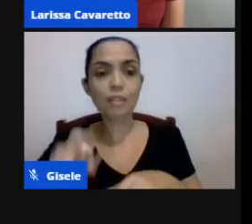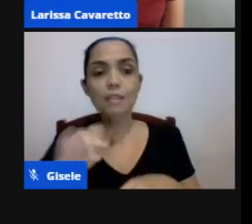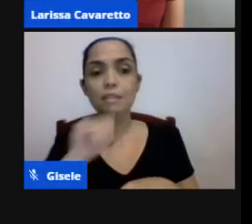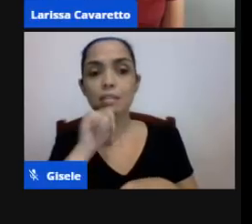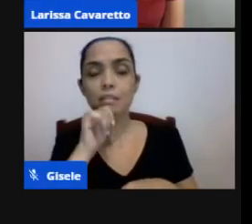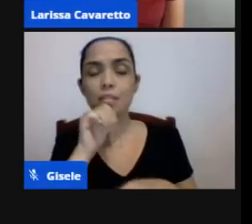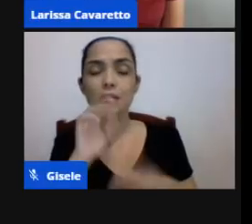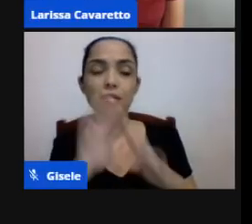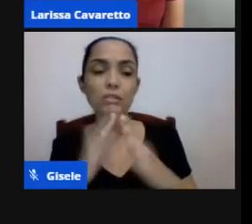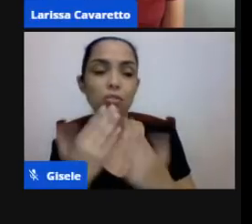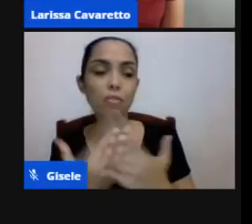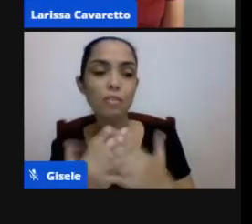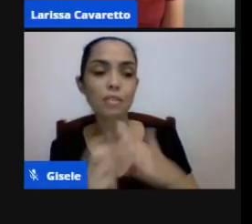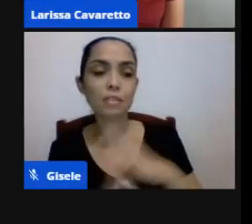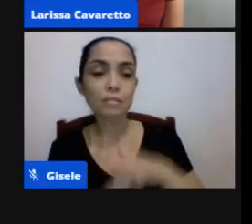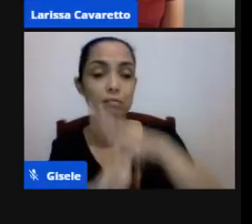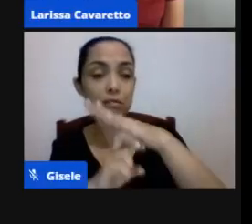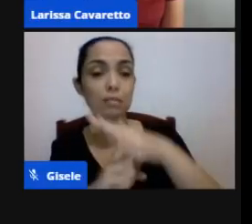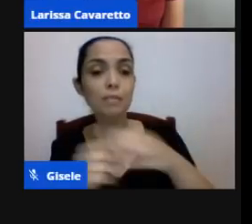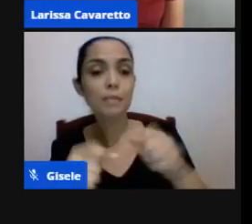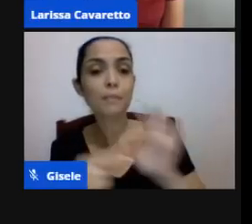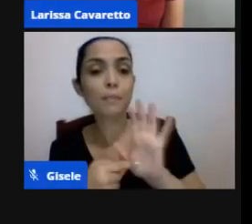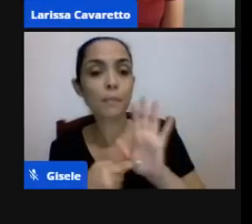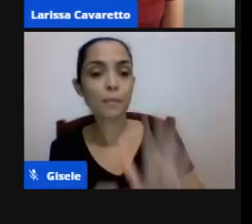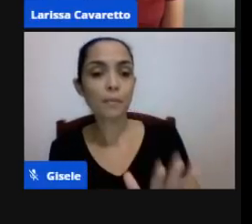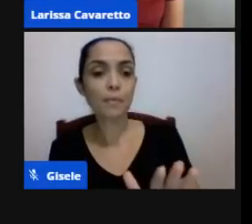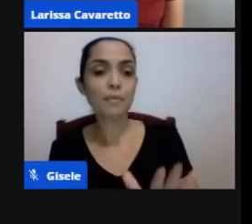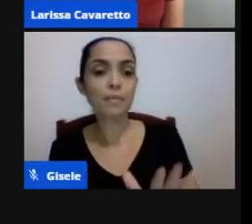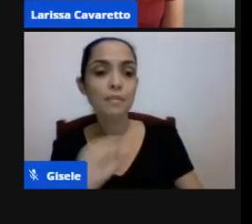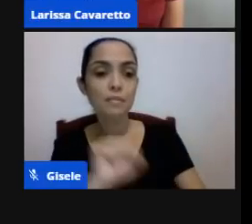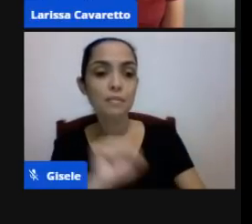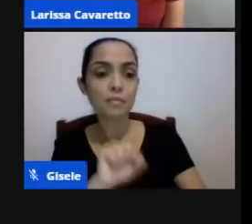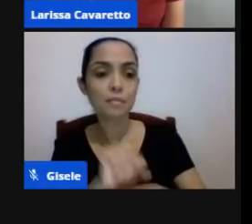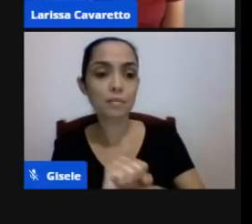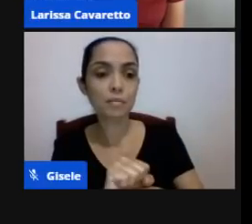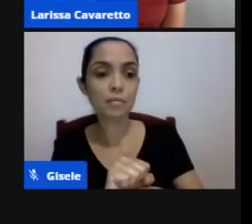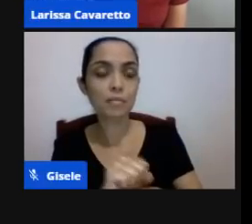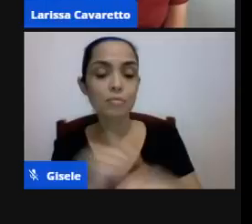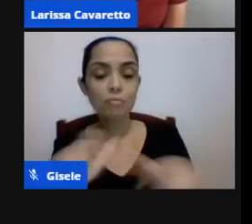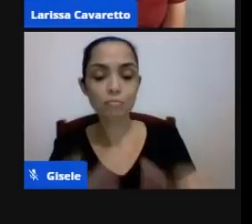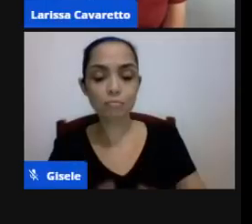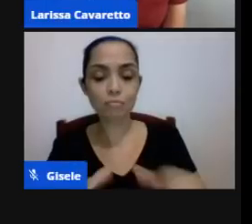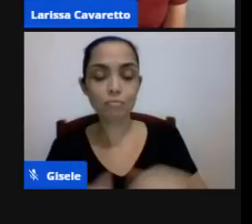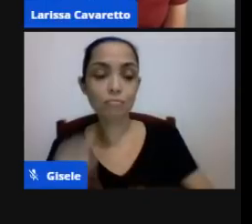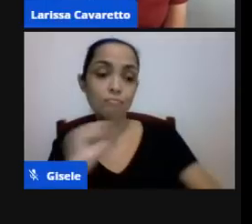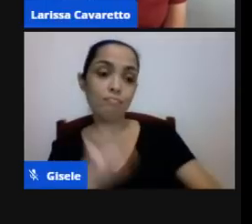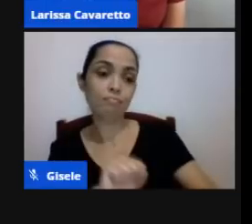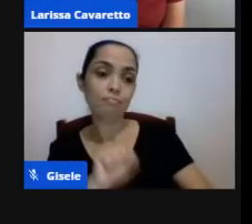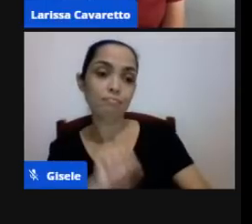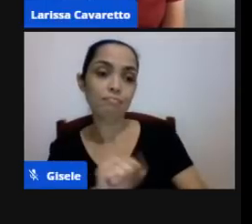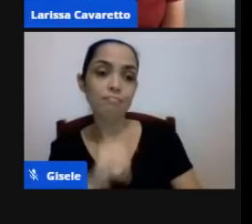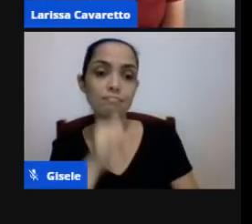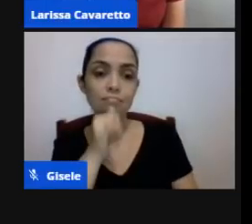exemplo, também fazer essa demarcação, porque tem que ter distanciamento enquanto se espera o elevador, por